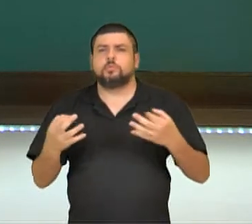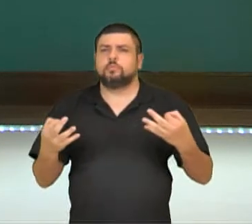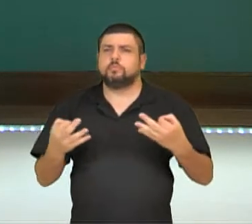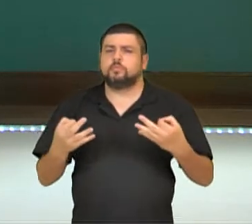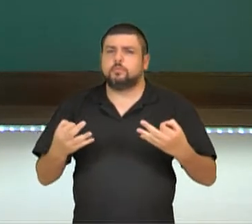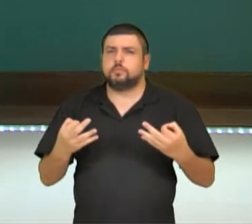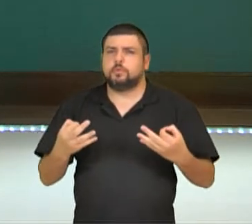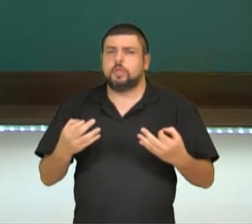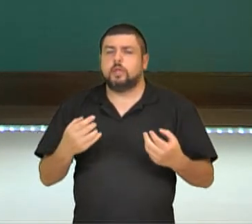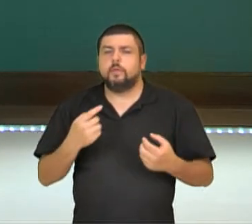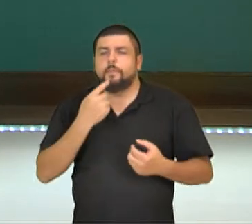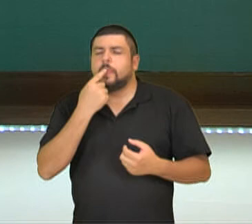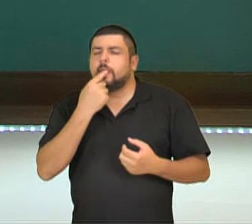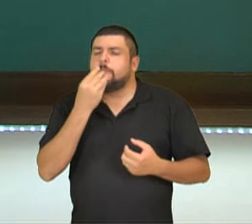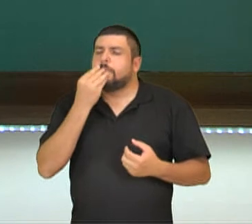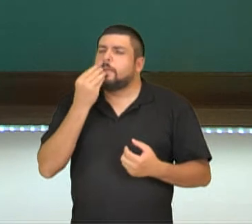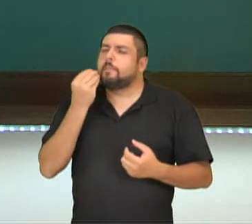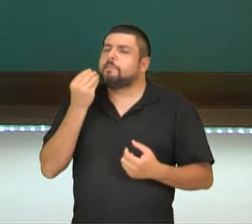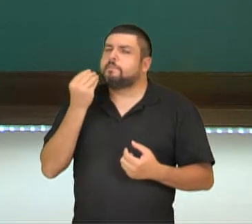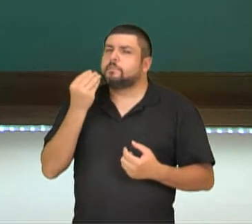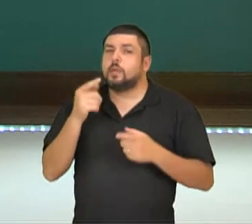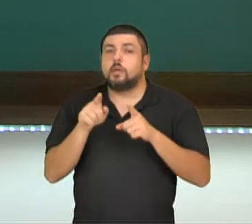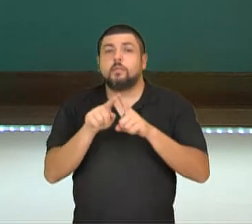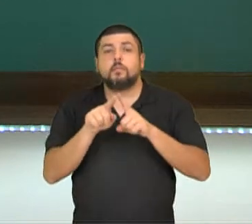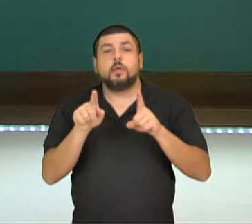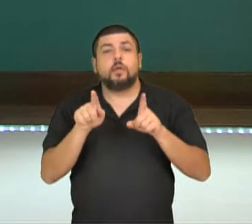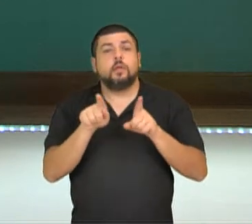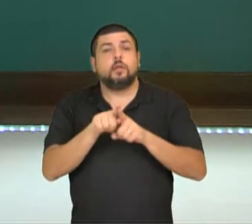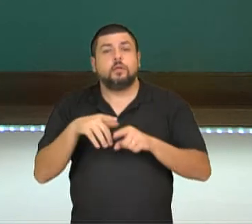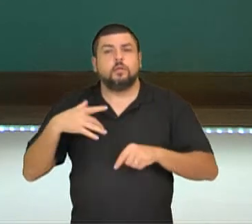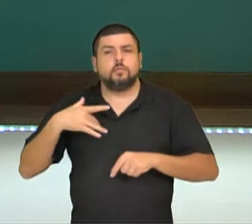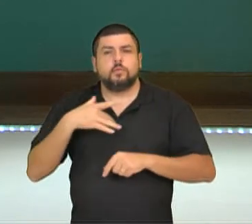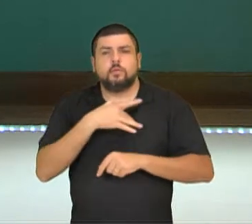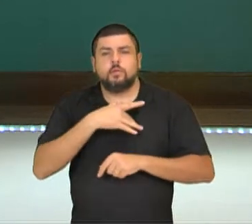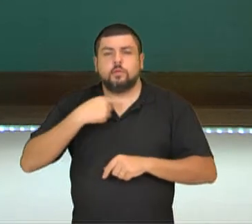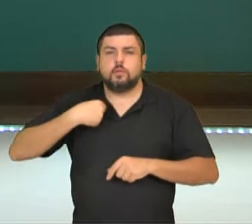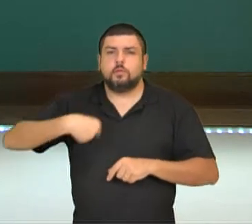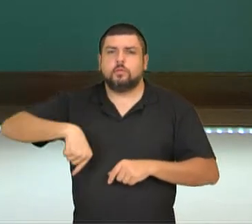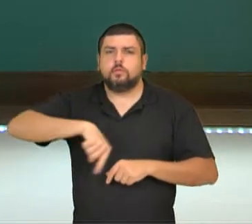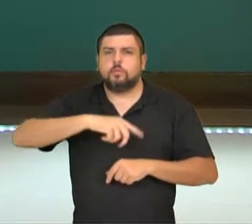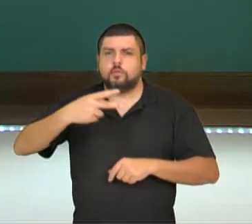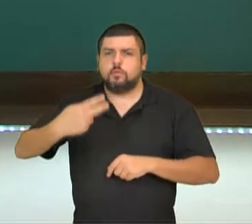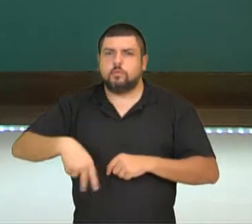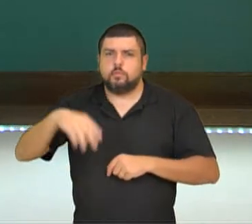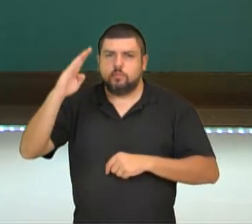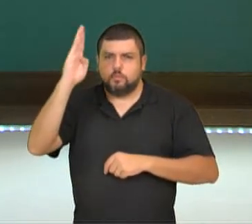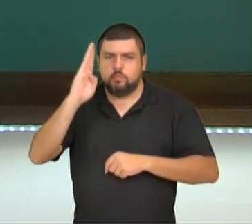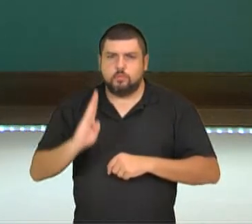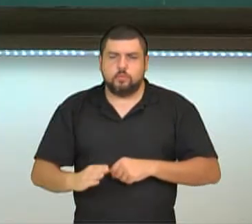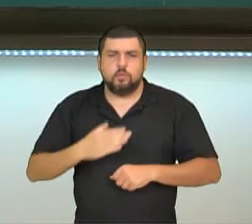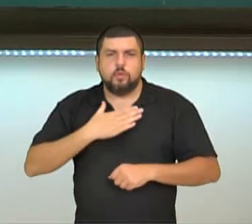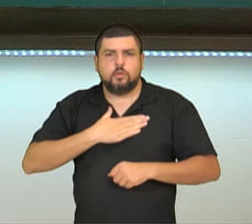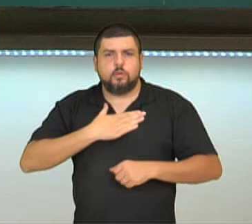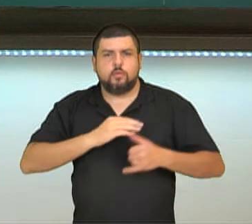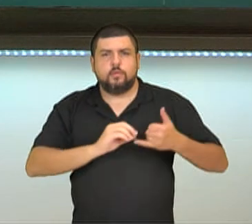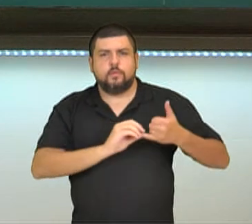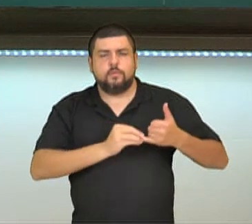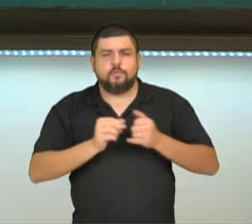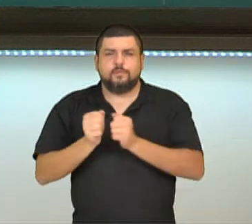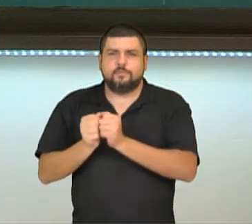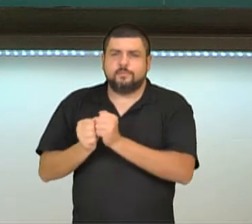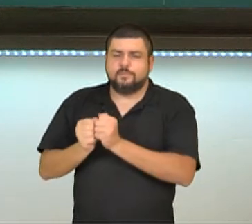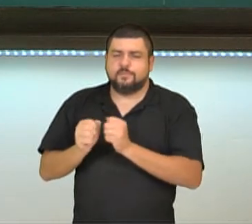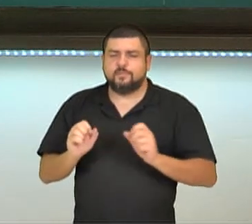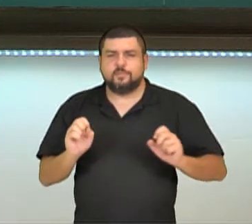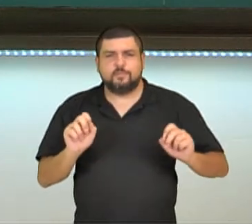ao paladar, mas também à saúde nutricional dos brasileiros que gostam de feijão e arroz,